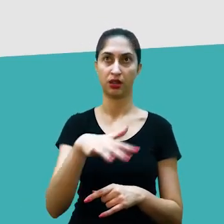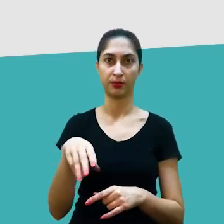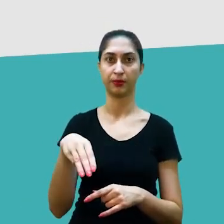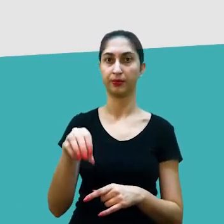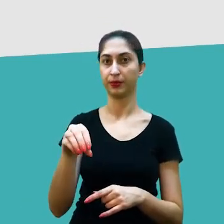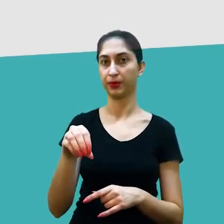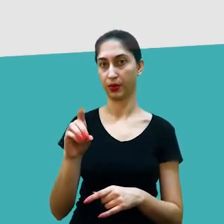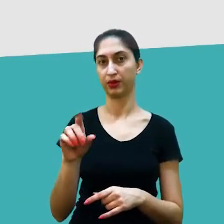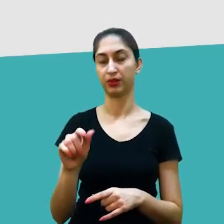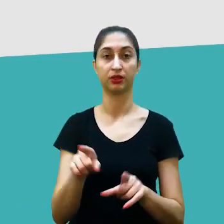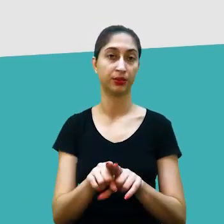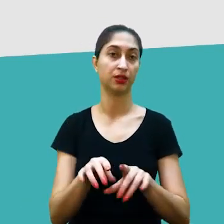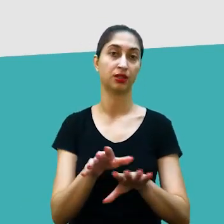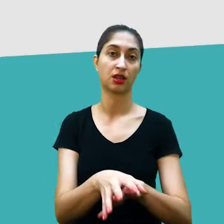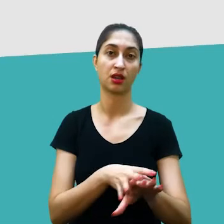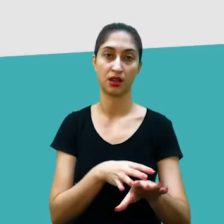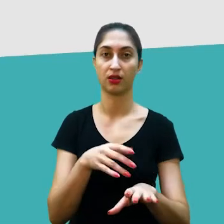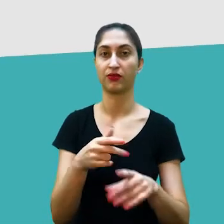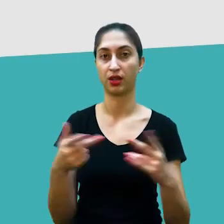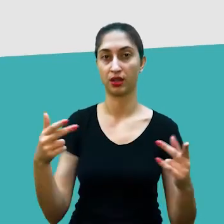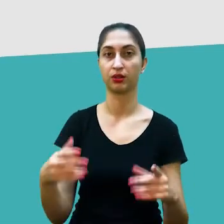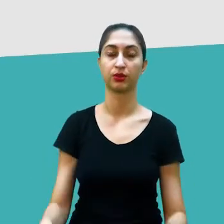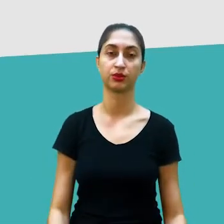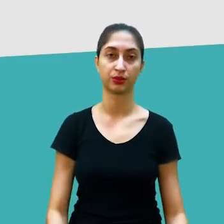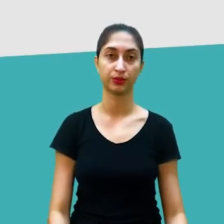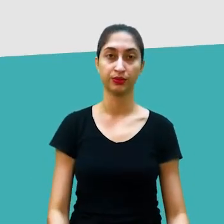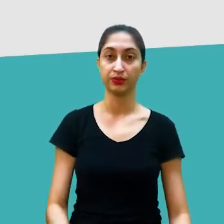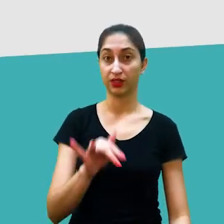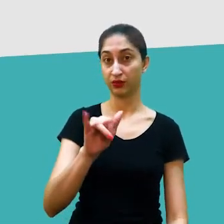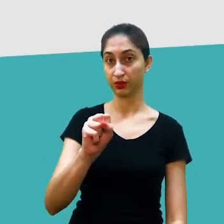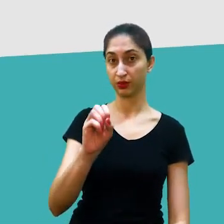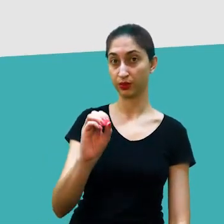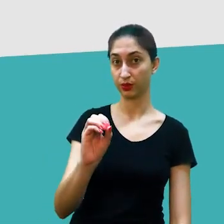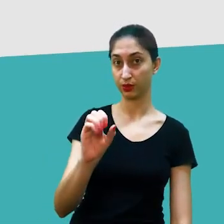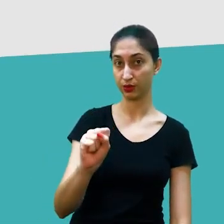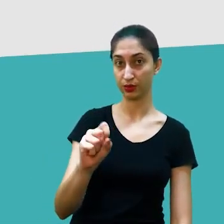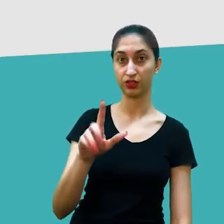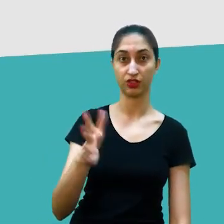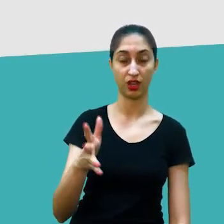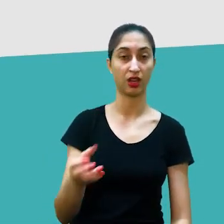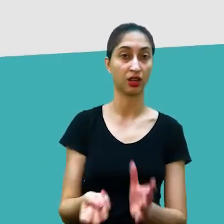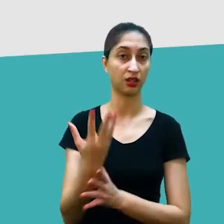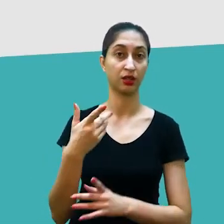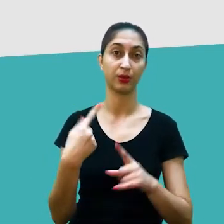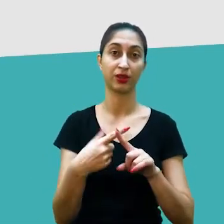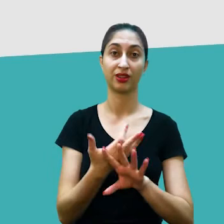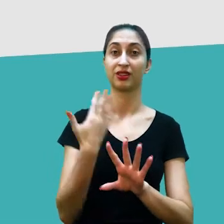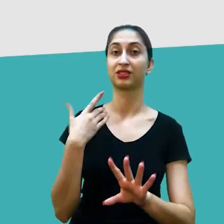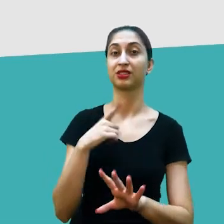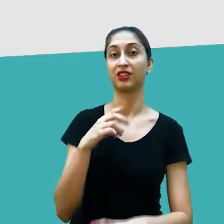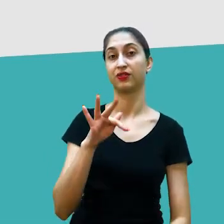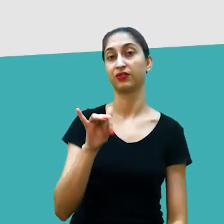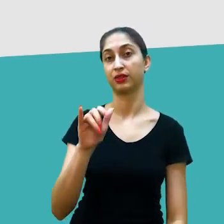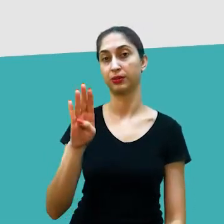até no mercado de calçado, por exemplo, fios que foram reconstruídos a partir das fibras. Então, o que acontece?